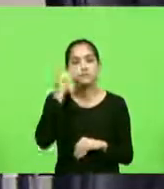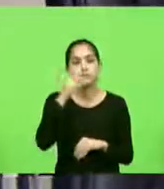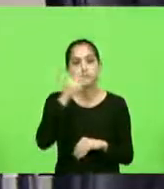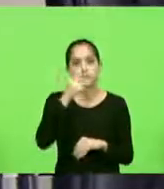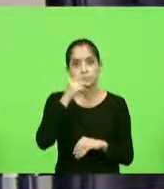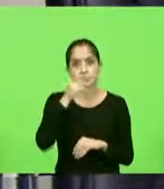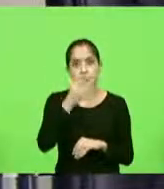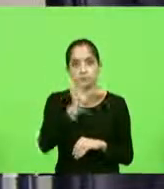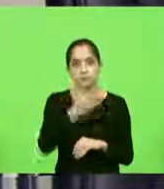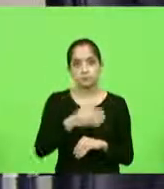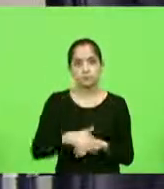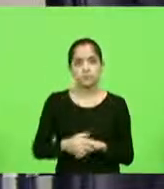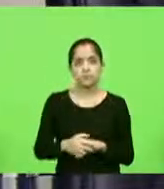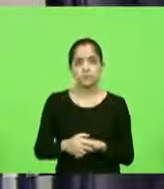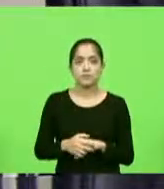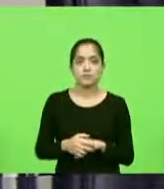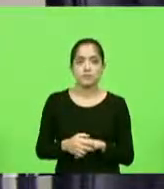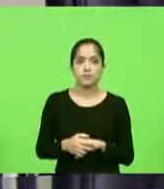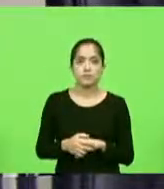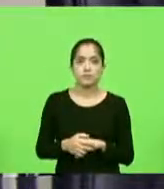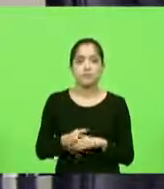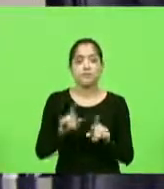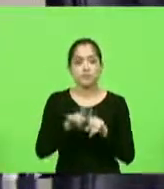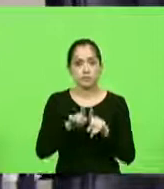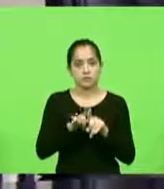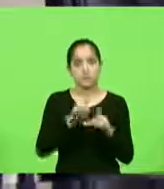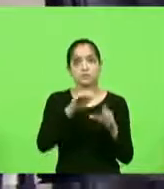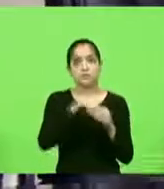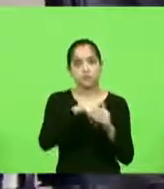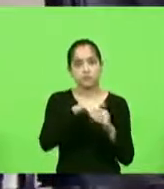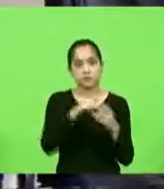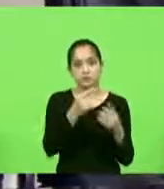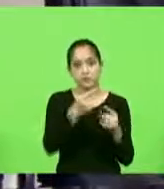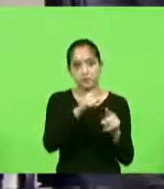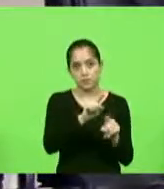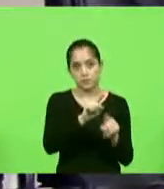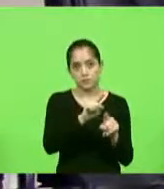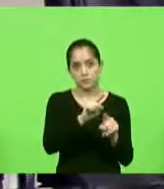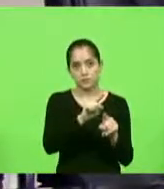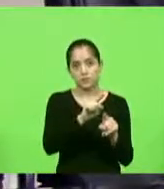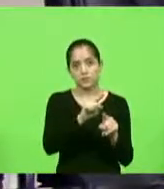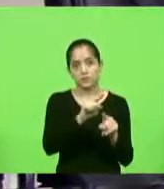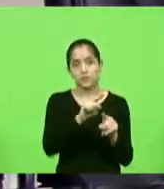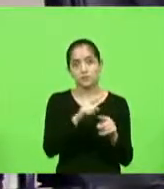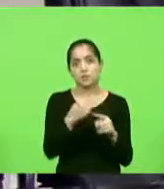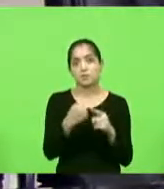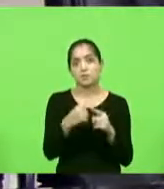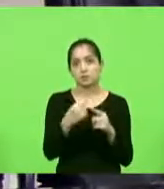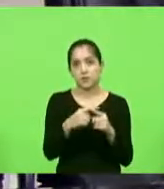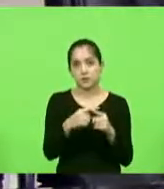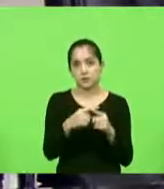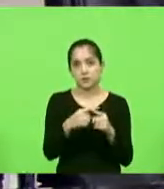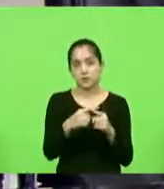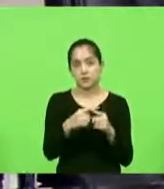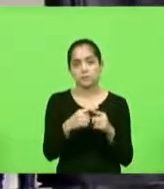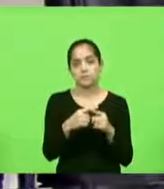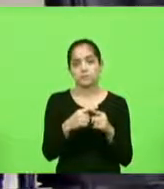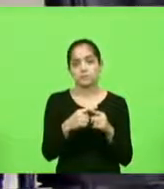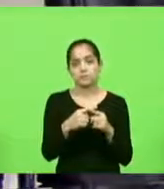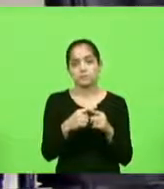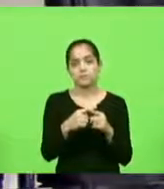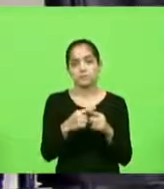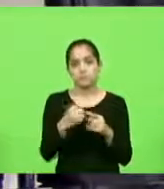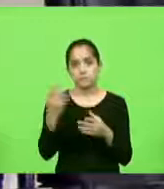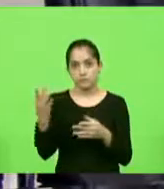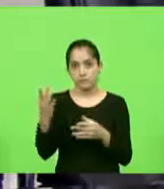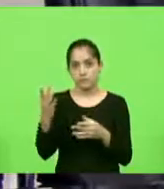Senhor presidente, eu também vou votar contra, até porque um dos que a